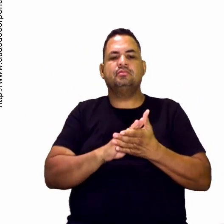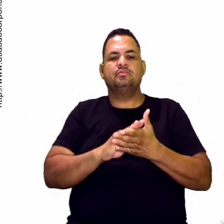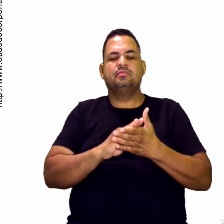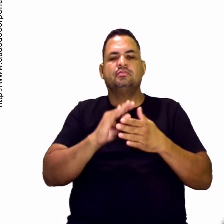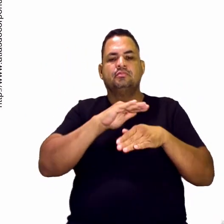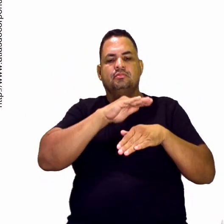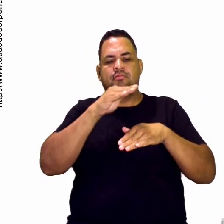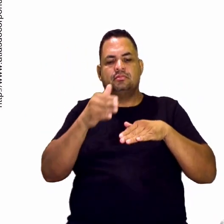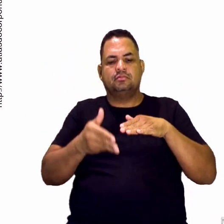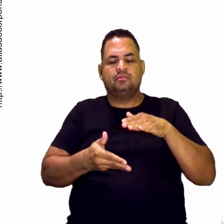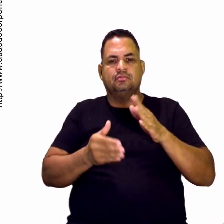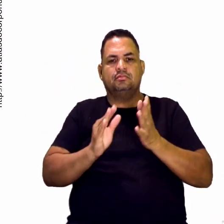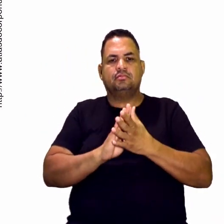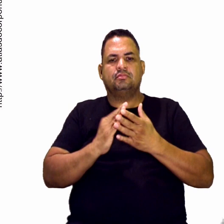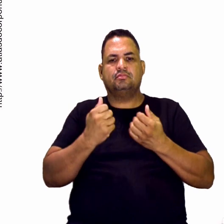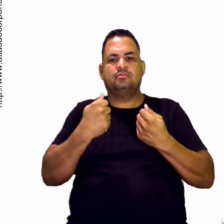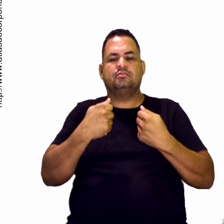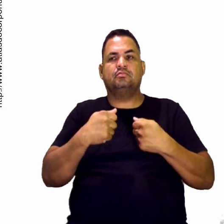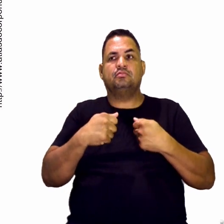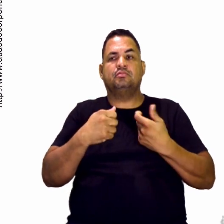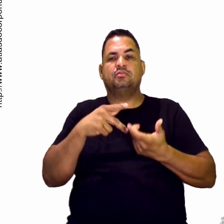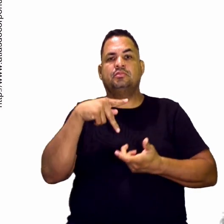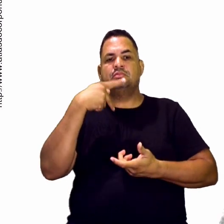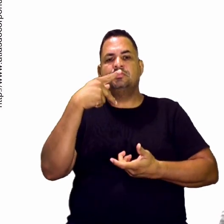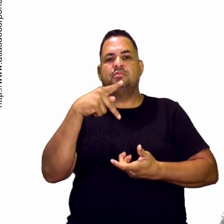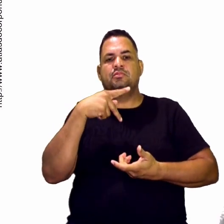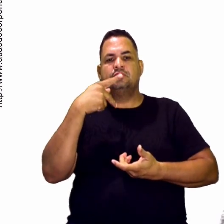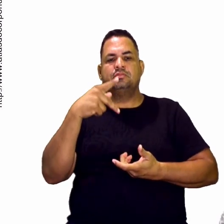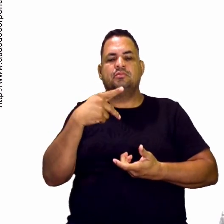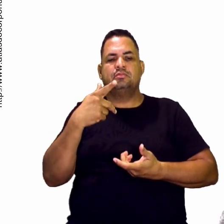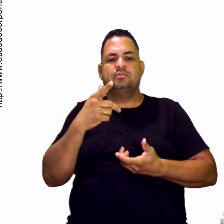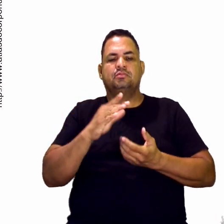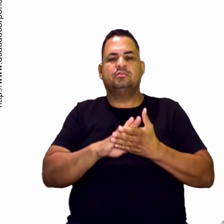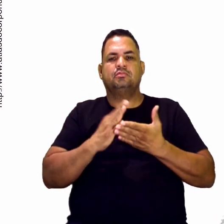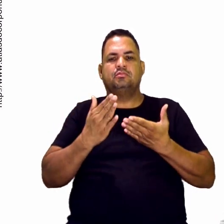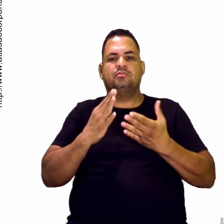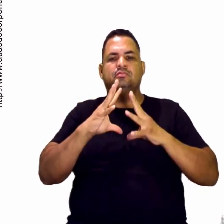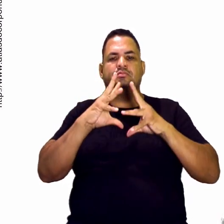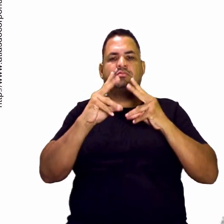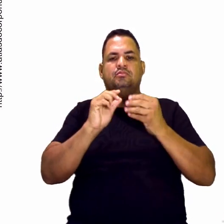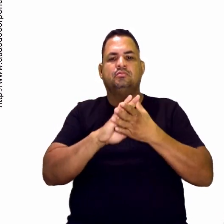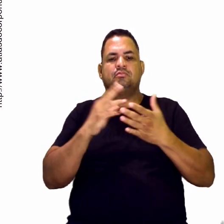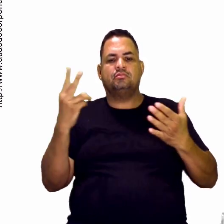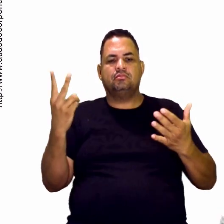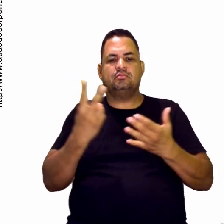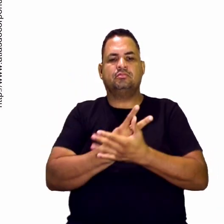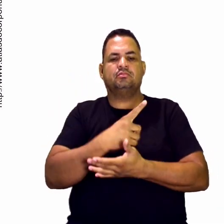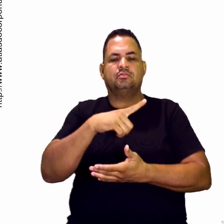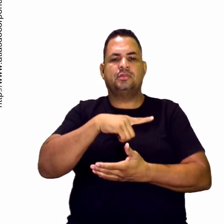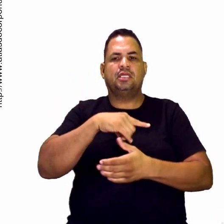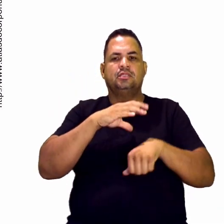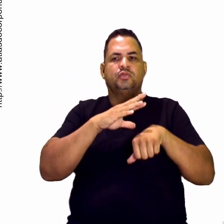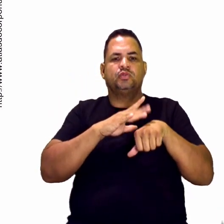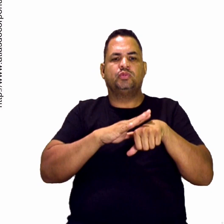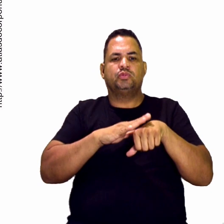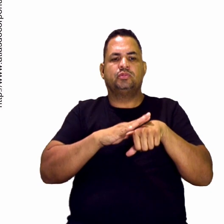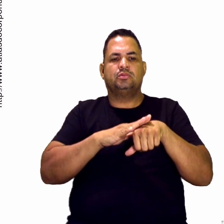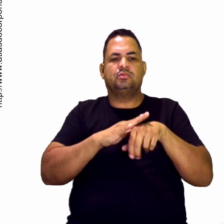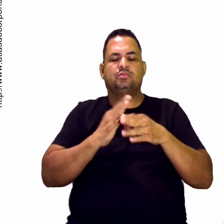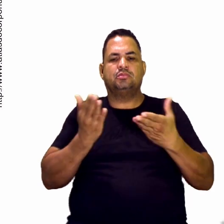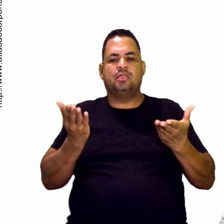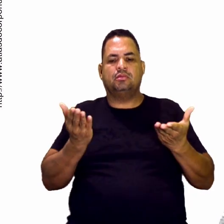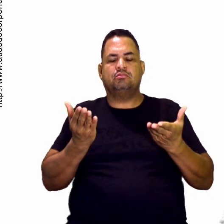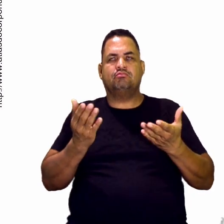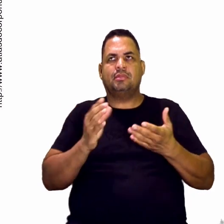plasmática, a gente pode até dizer que ela é bem maior do que tudo que vai acontecer dentro da célula. Existem doenças, pessoal. Agora,